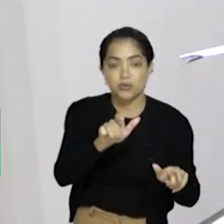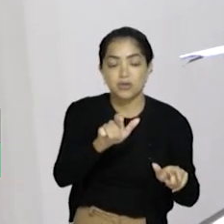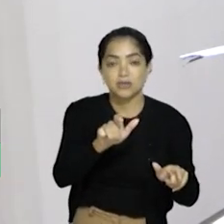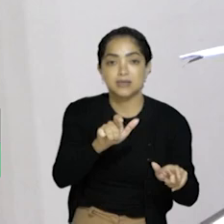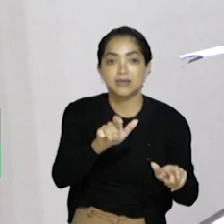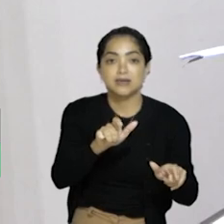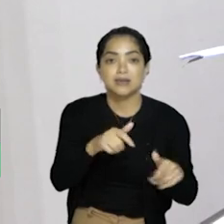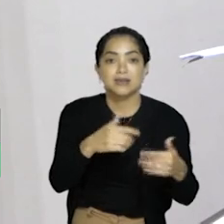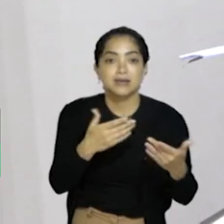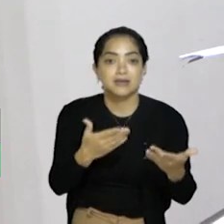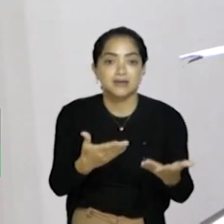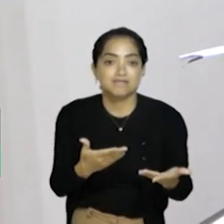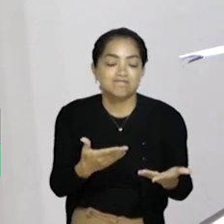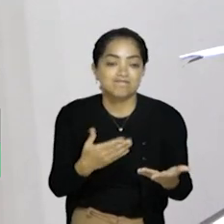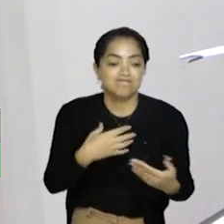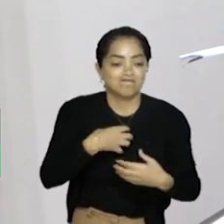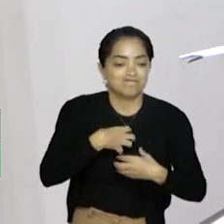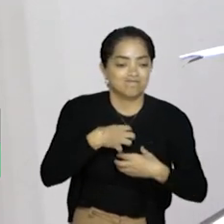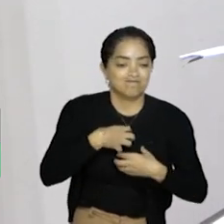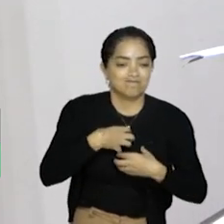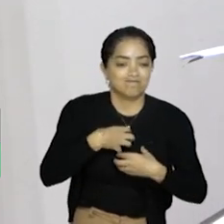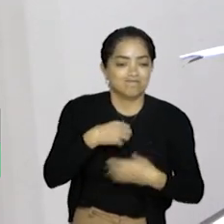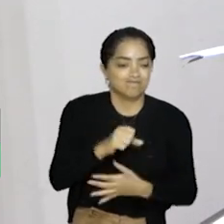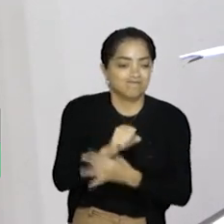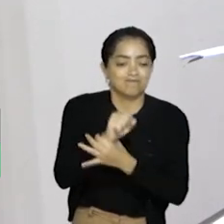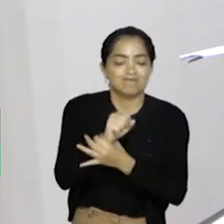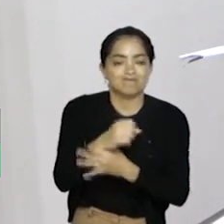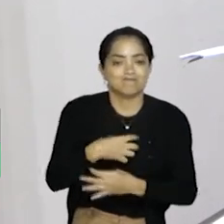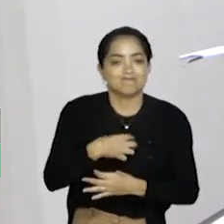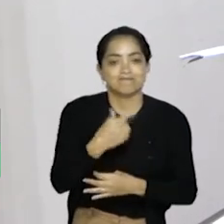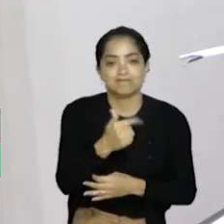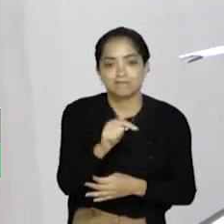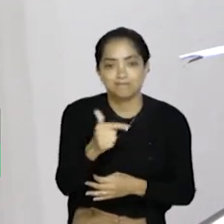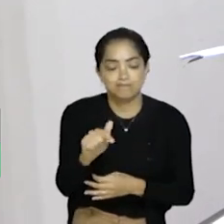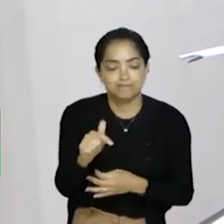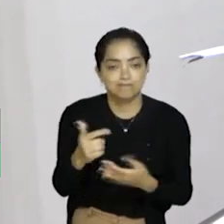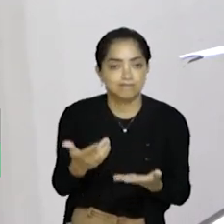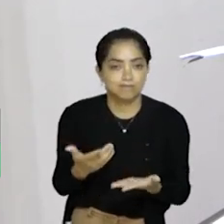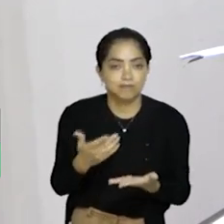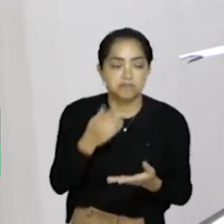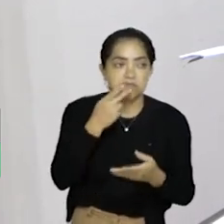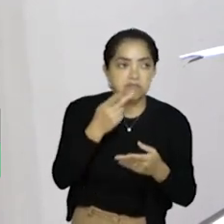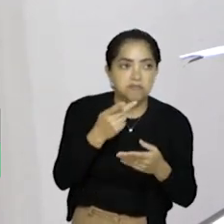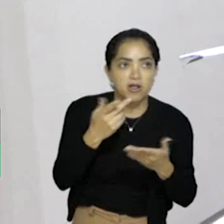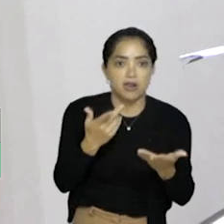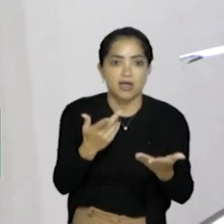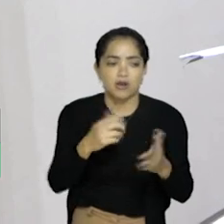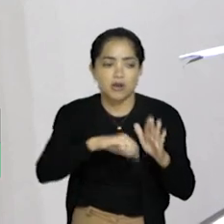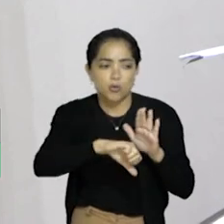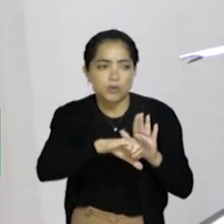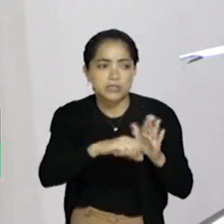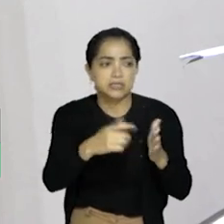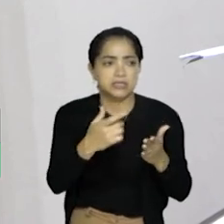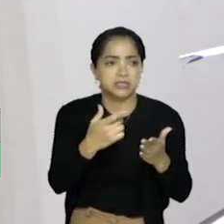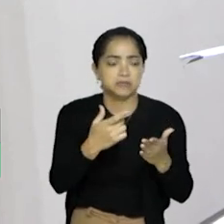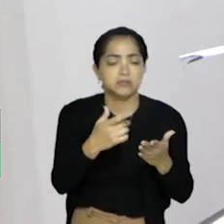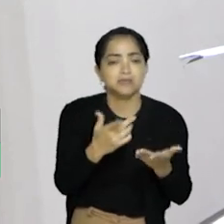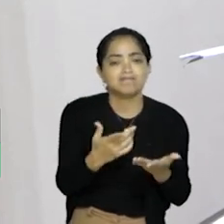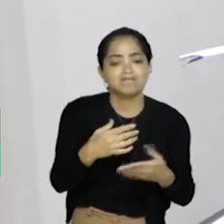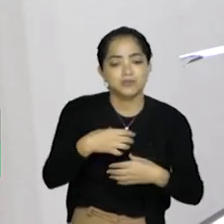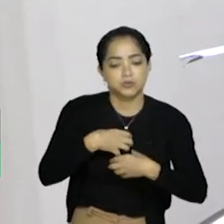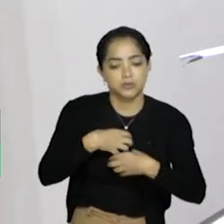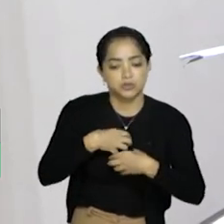Mota ainda se sente insegura porque alguém falou de um crime Por às vezes o sentimento